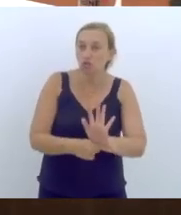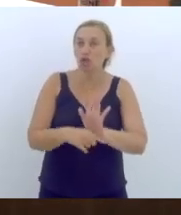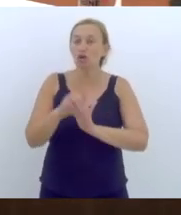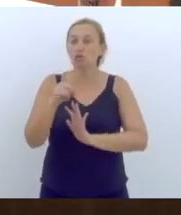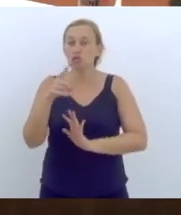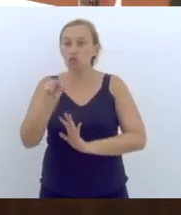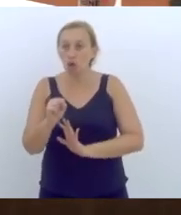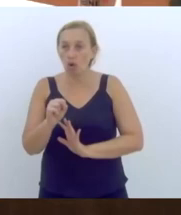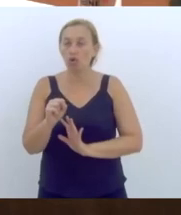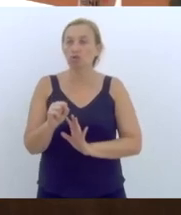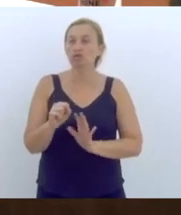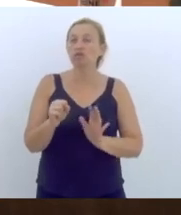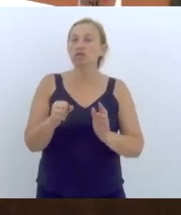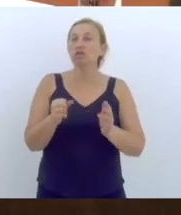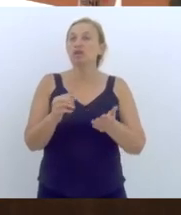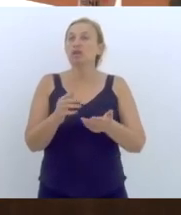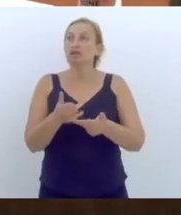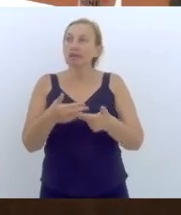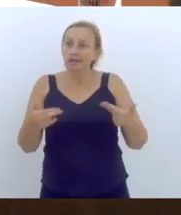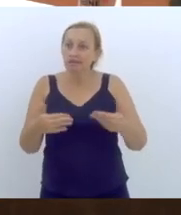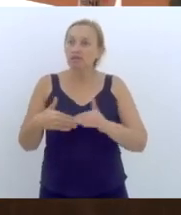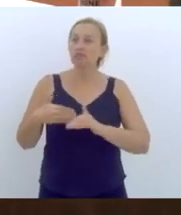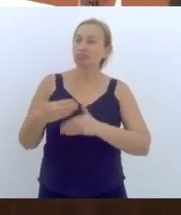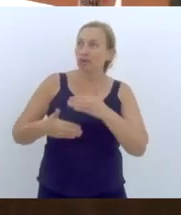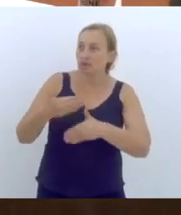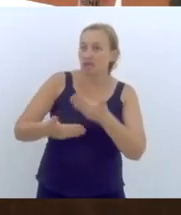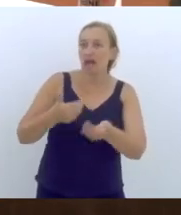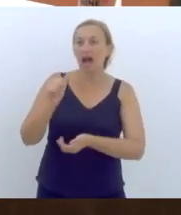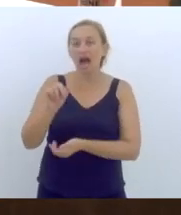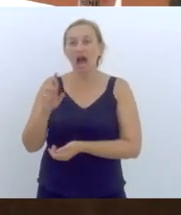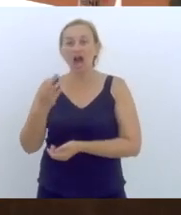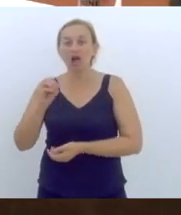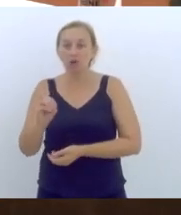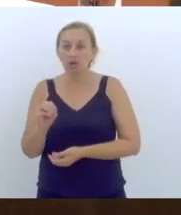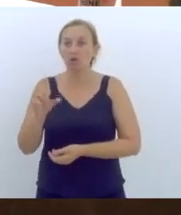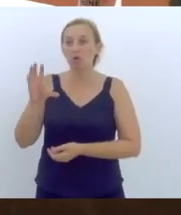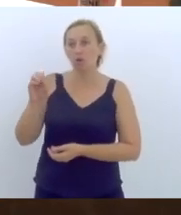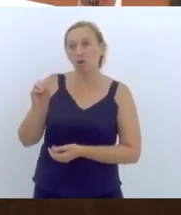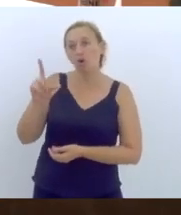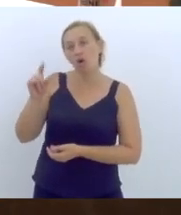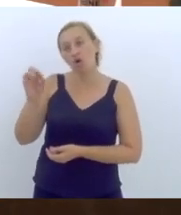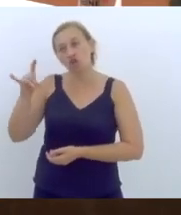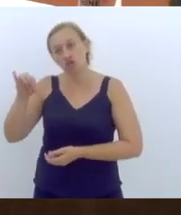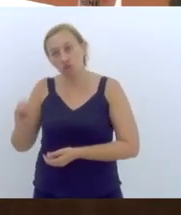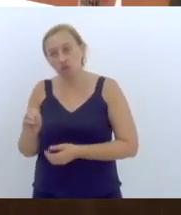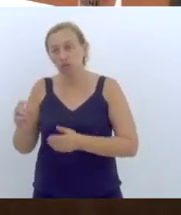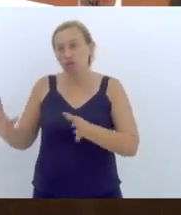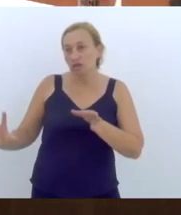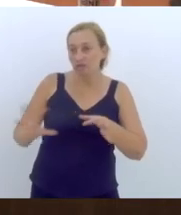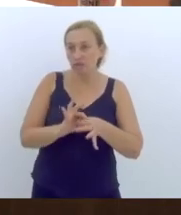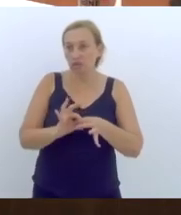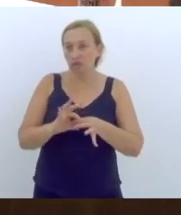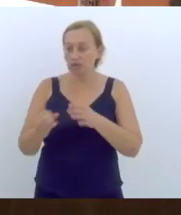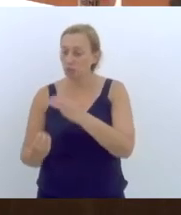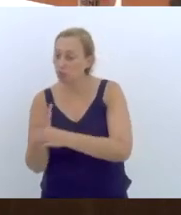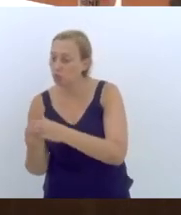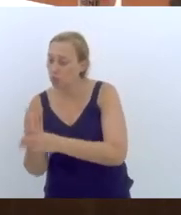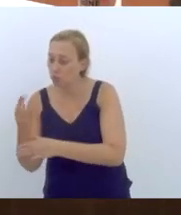hídricos, muitas vezes a gente tem processos agroecológicos que estão vinculados a reflorestamento,